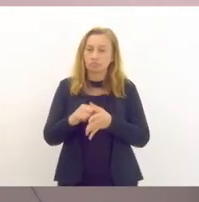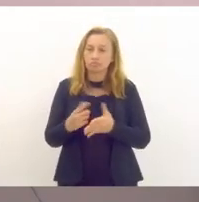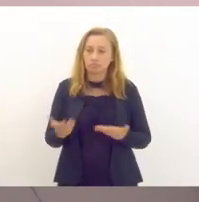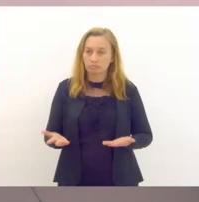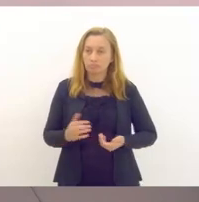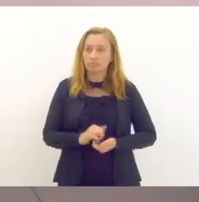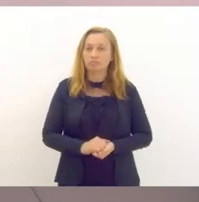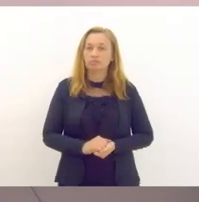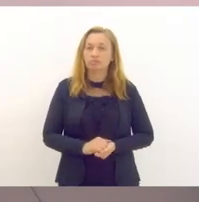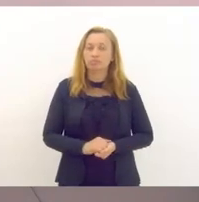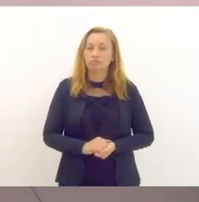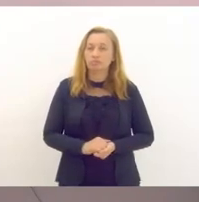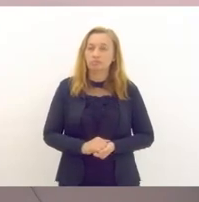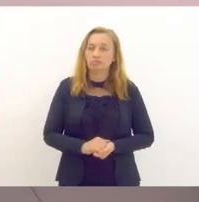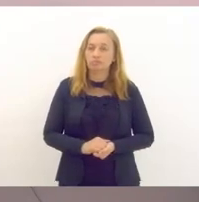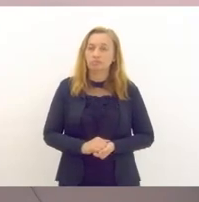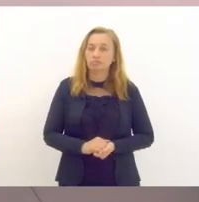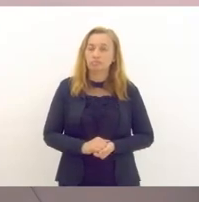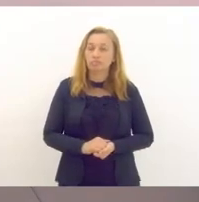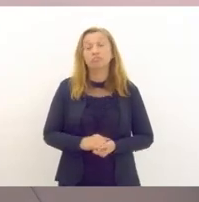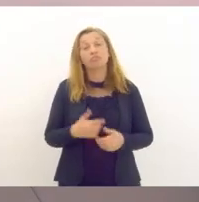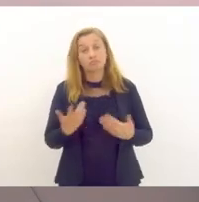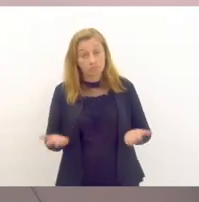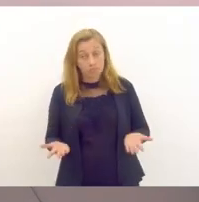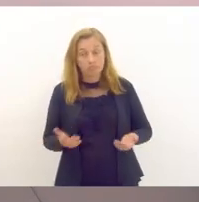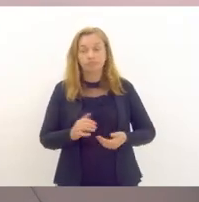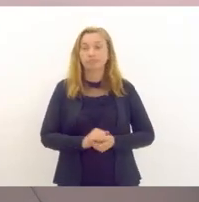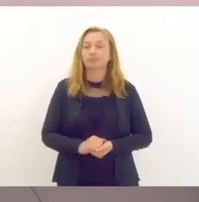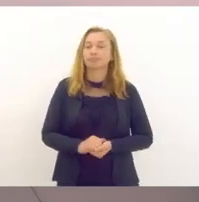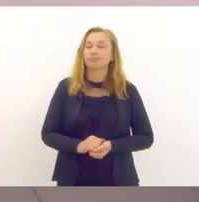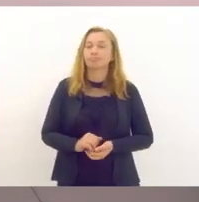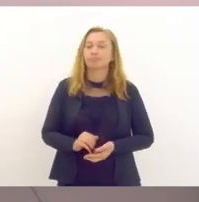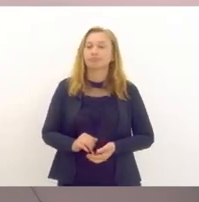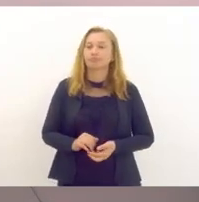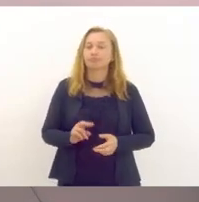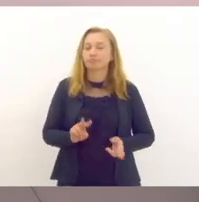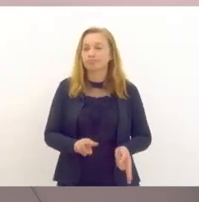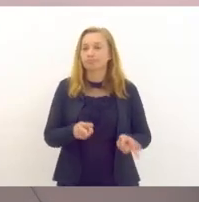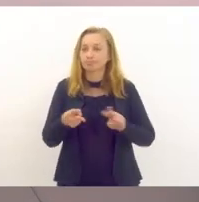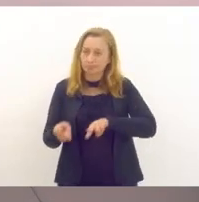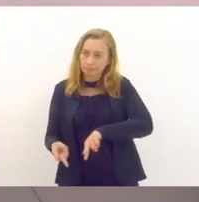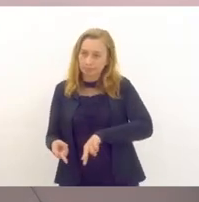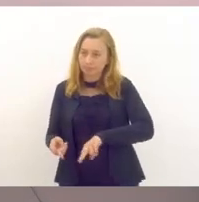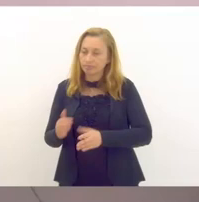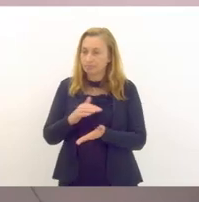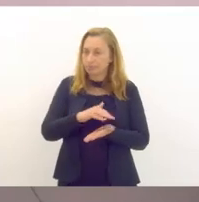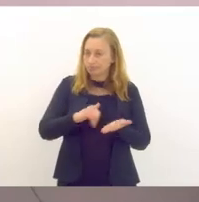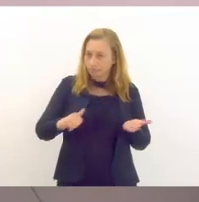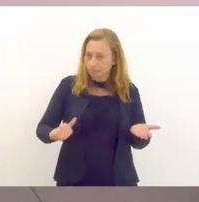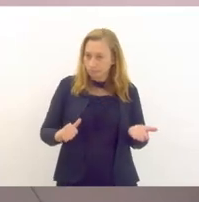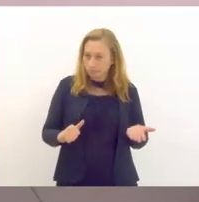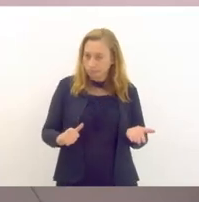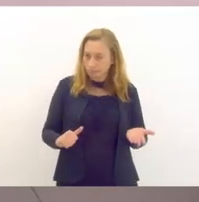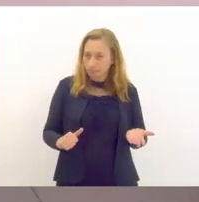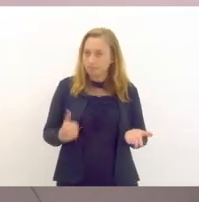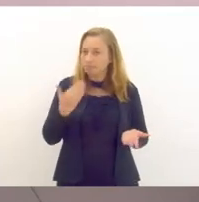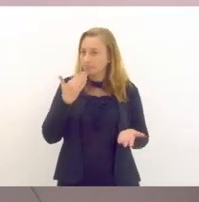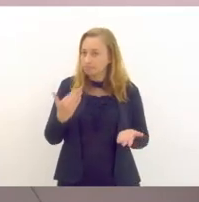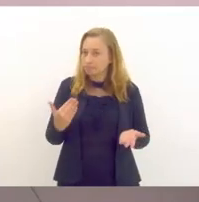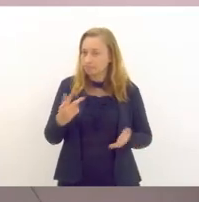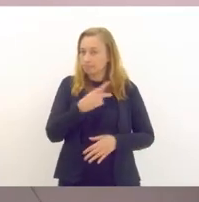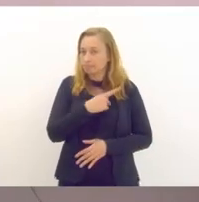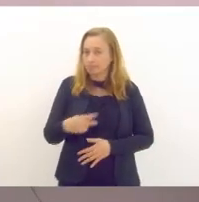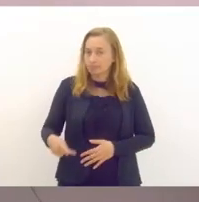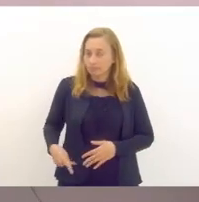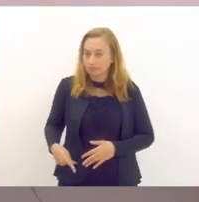Ok então é o meu encaminhamento eu vou retirar vou pedir ao presidente